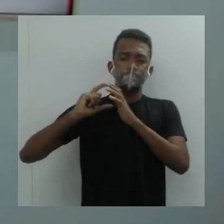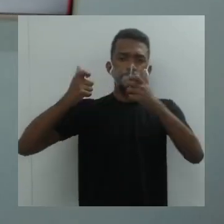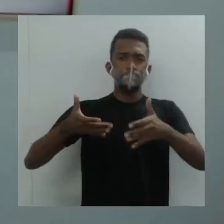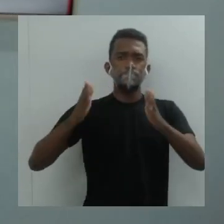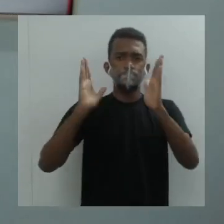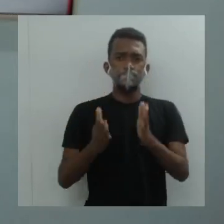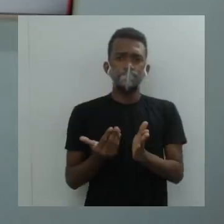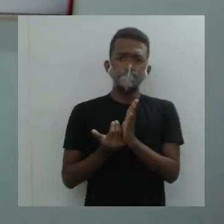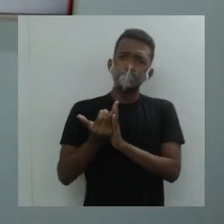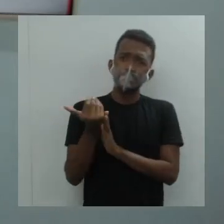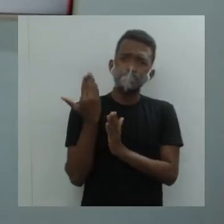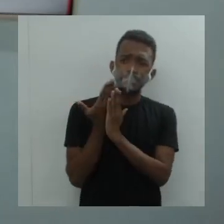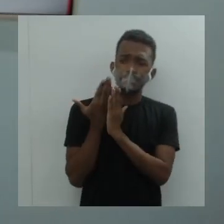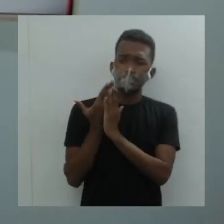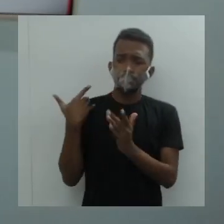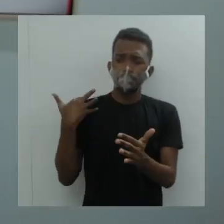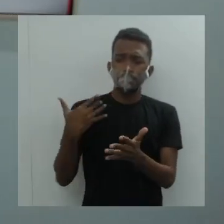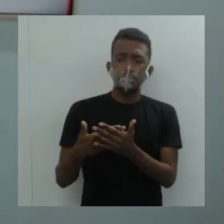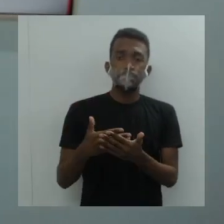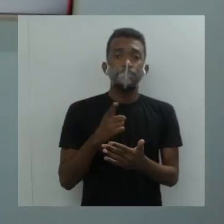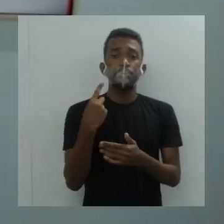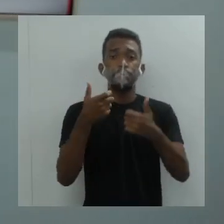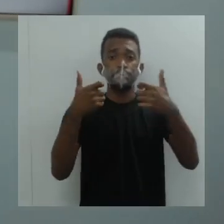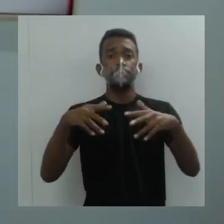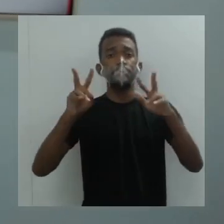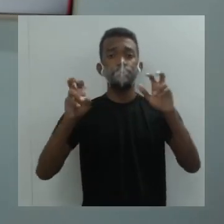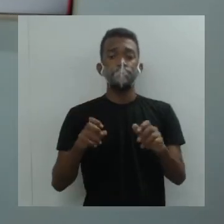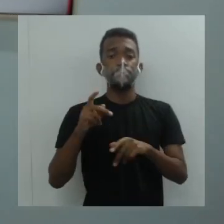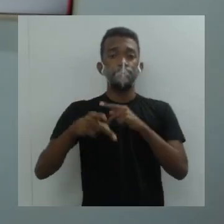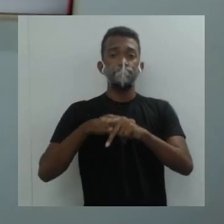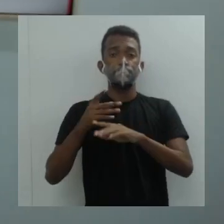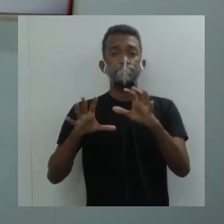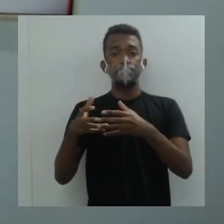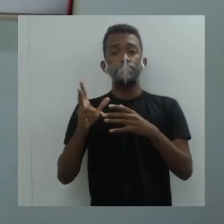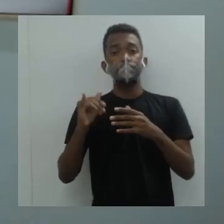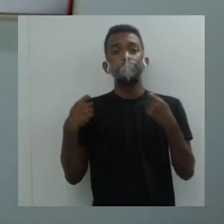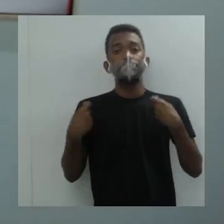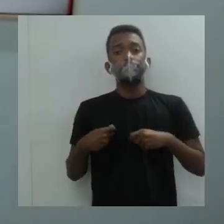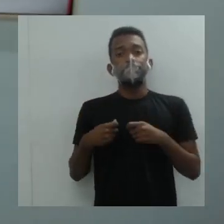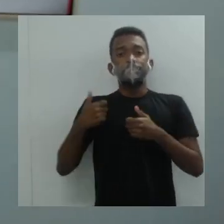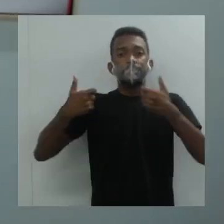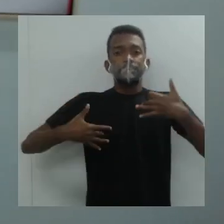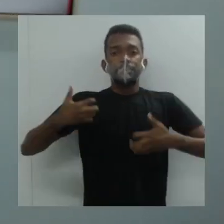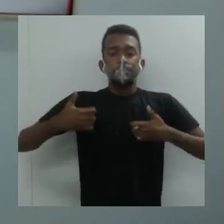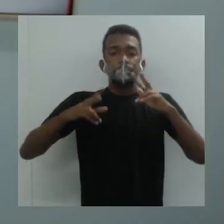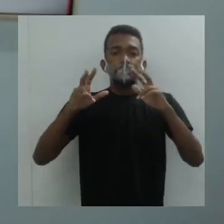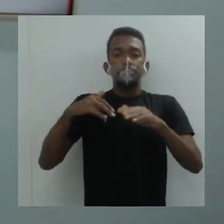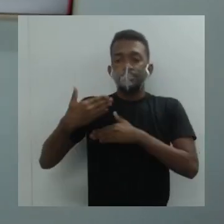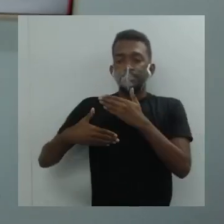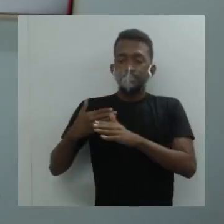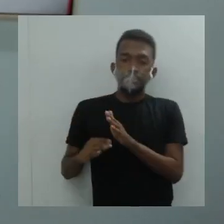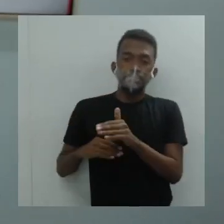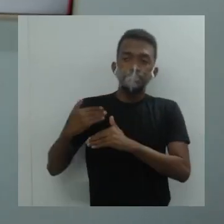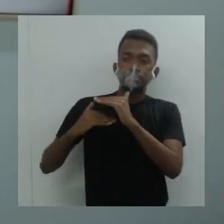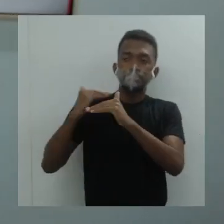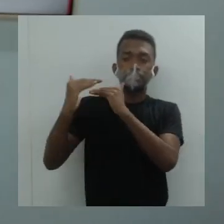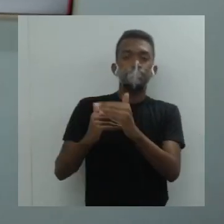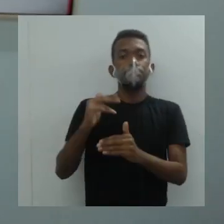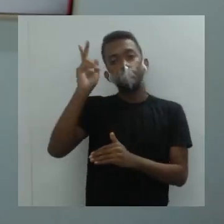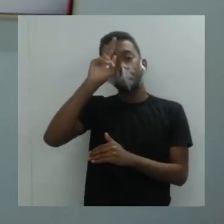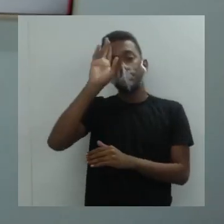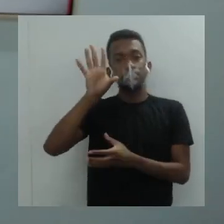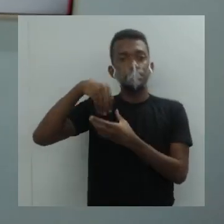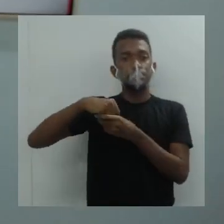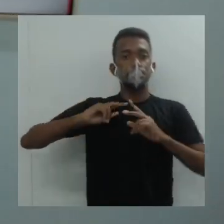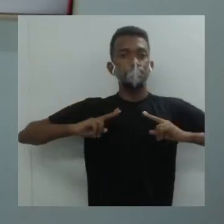aula, né, que a gente, ao falar de população, a gente precisa falar dessa evolução histórica do homem